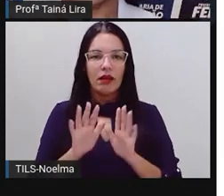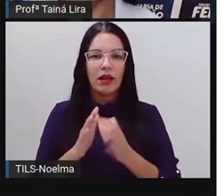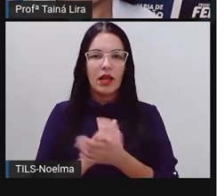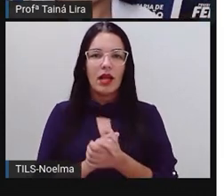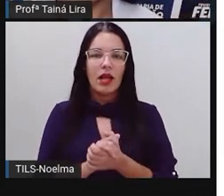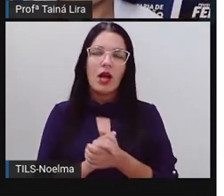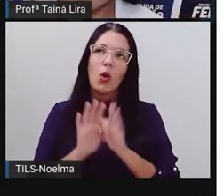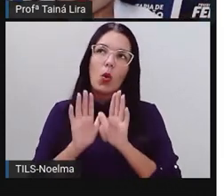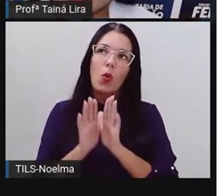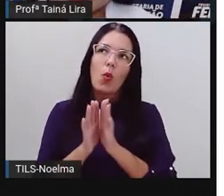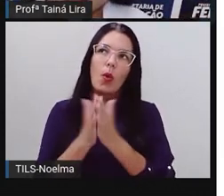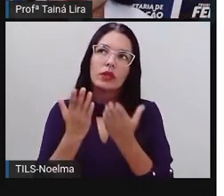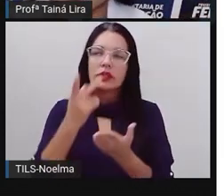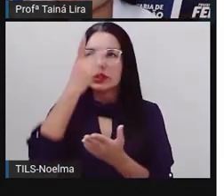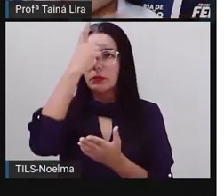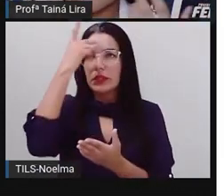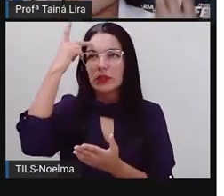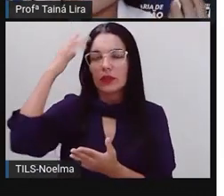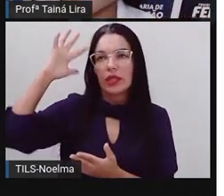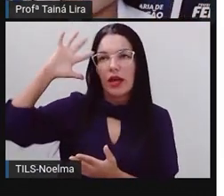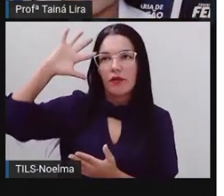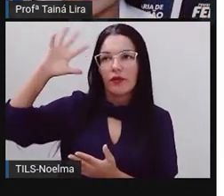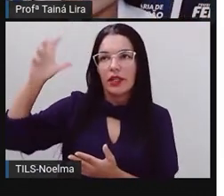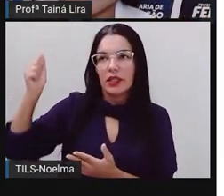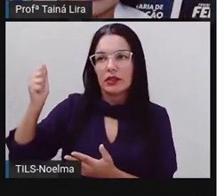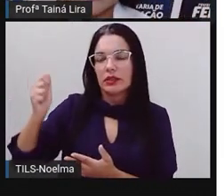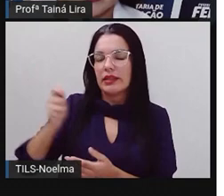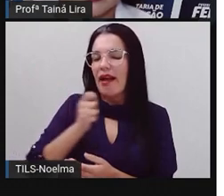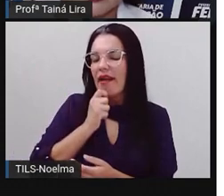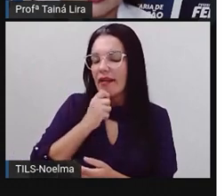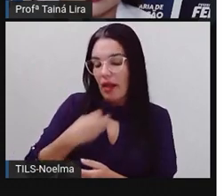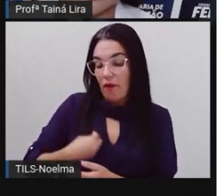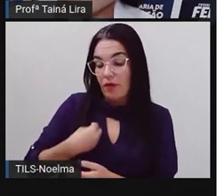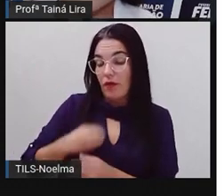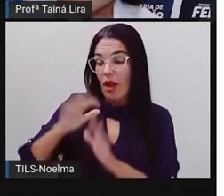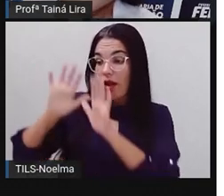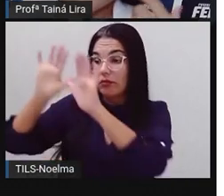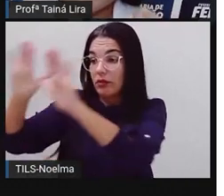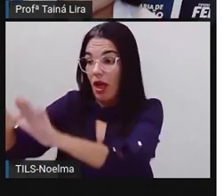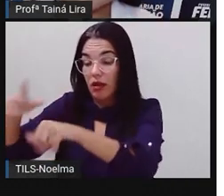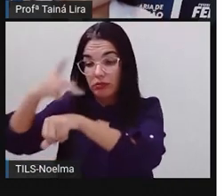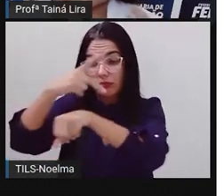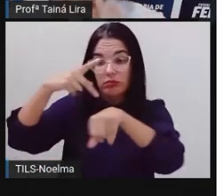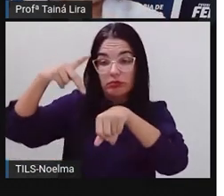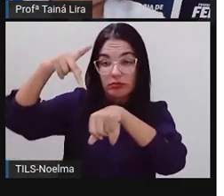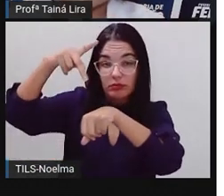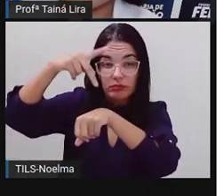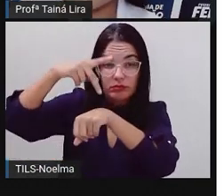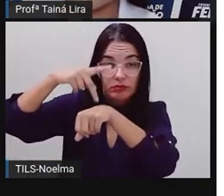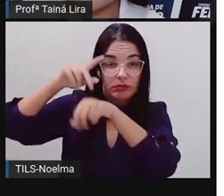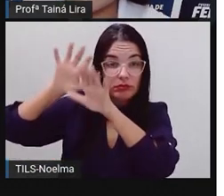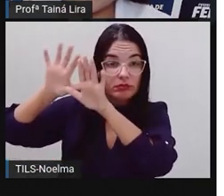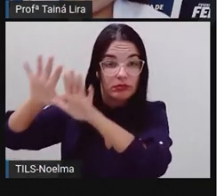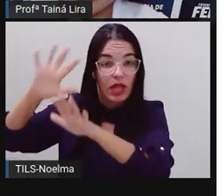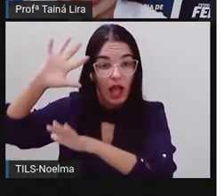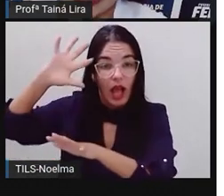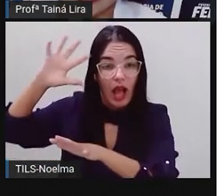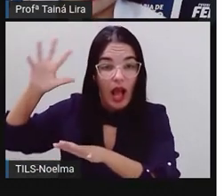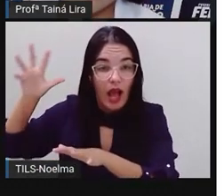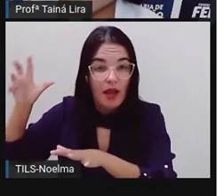africanos ainda estavam na África antes de eles virem aqui para o Brasil como era que essas pessoas